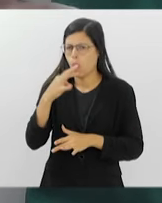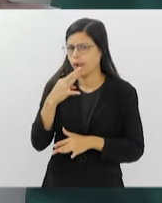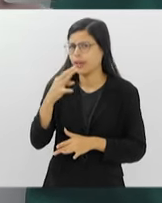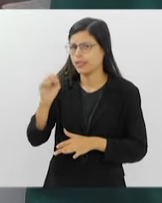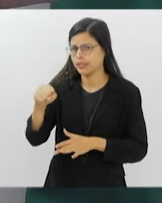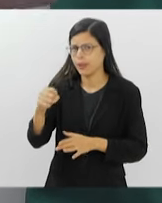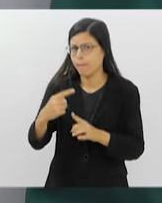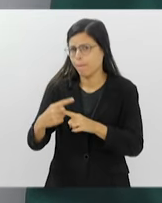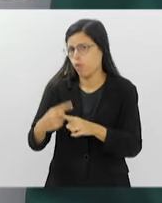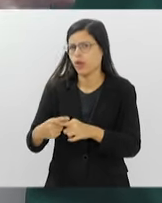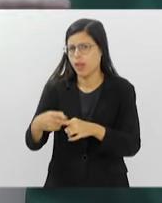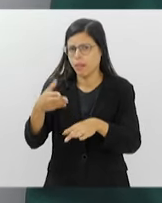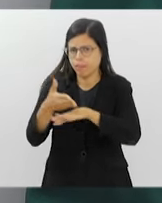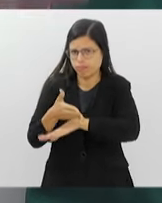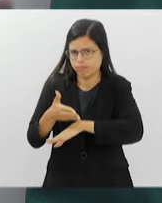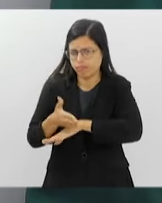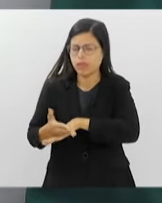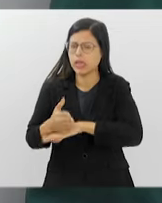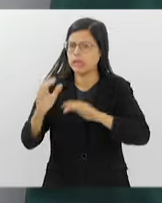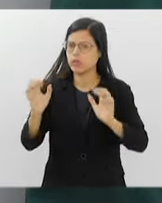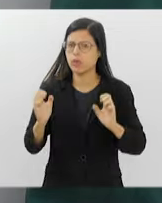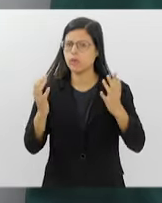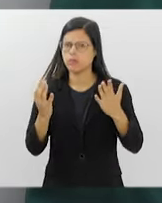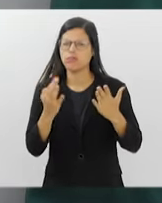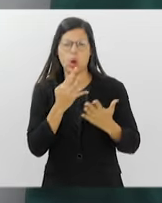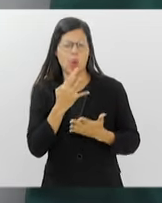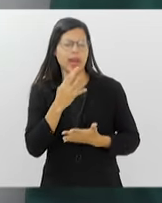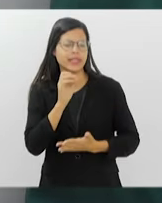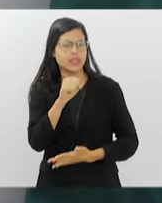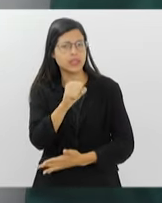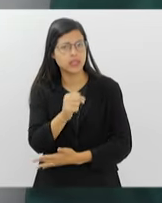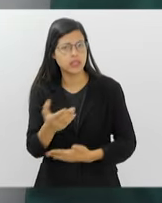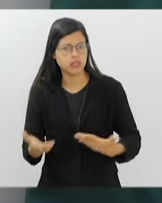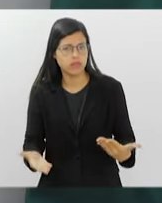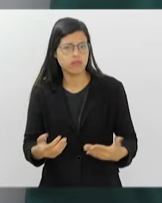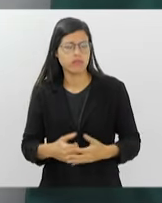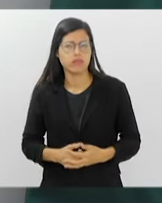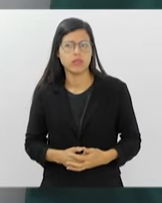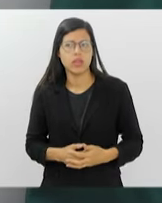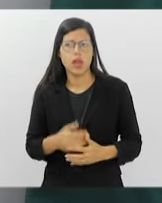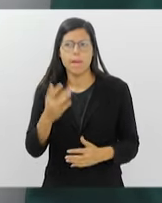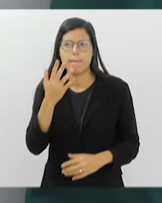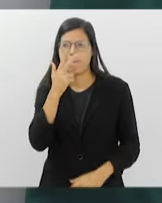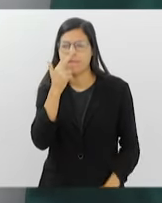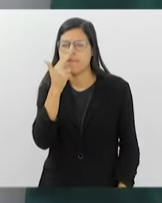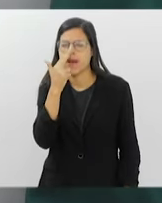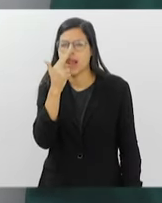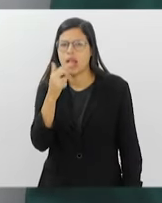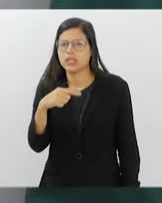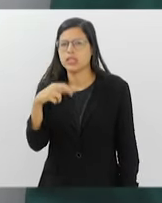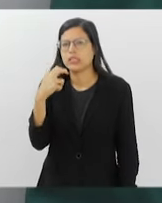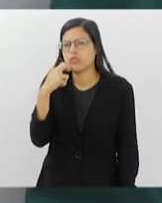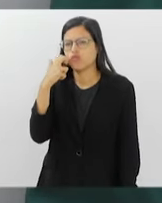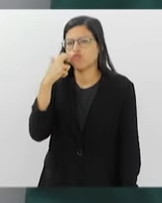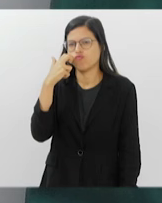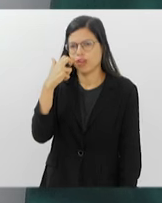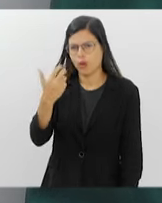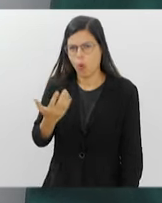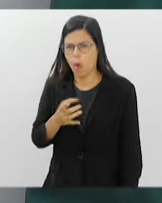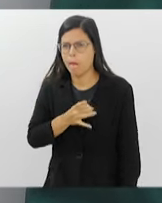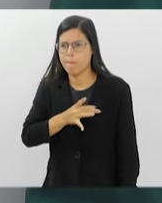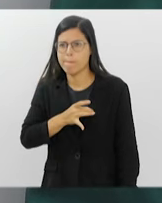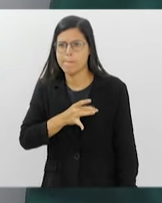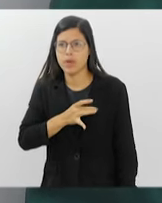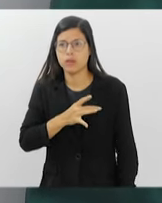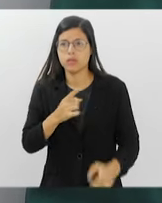camarote da vida tá sempre presente então ele tem conhecimento eu acho que ele fica também intimidar tá intimidado envergonhado porque eu também quero